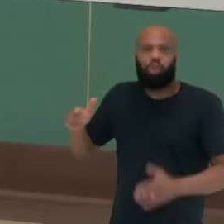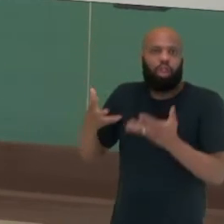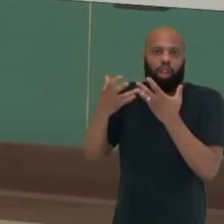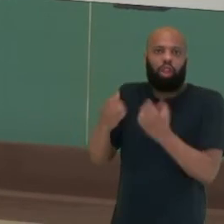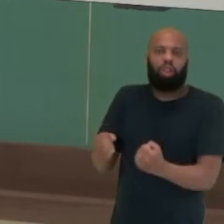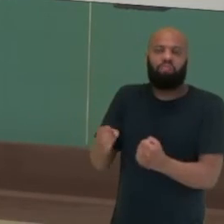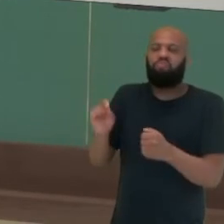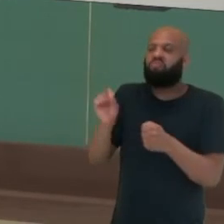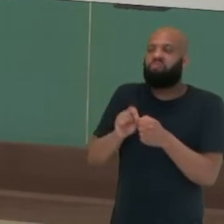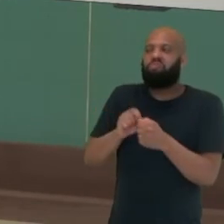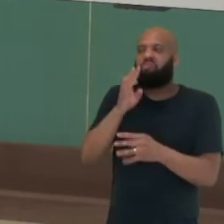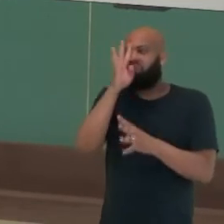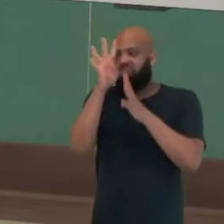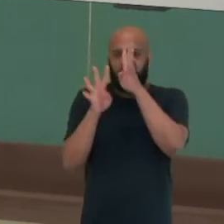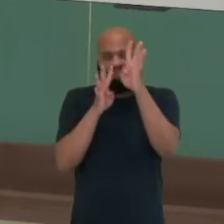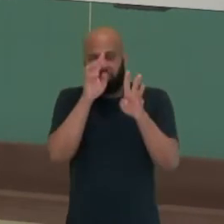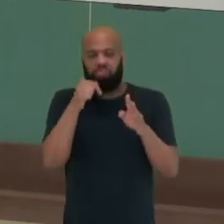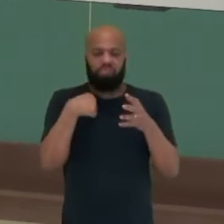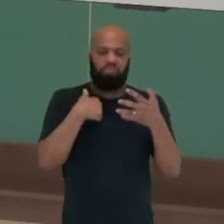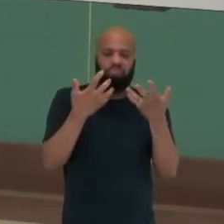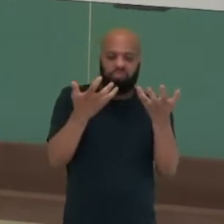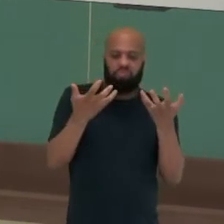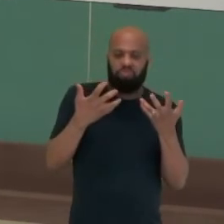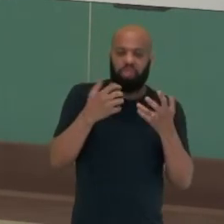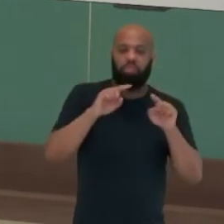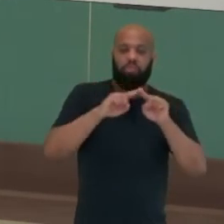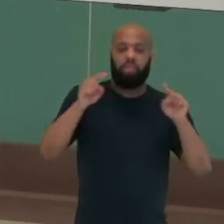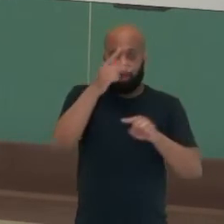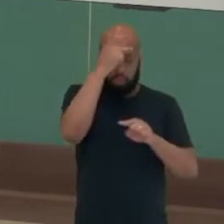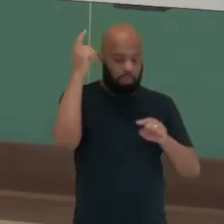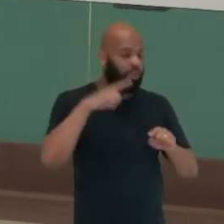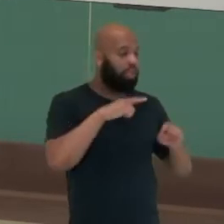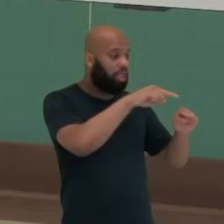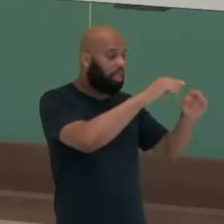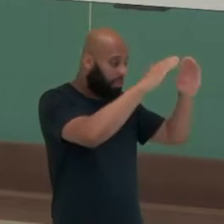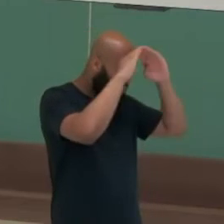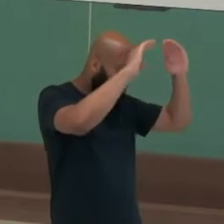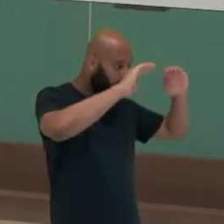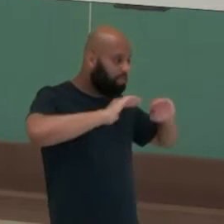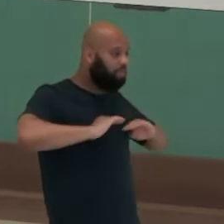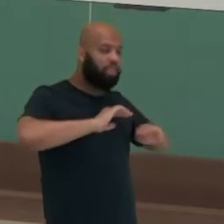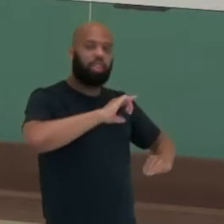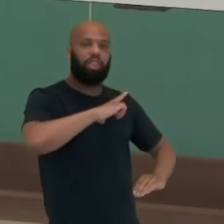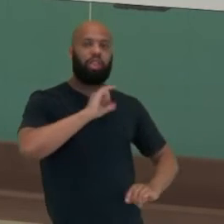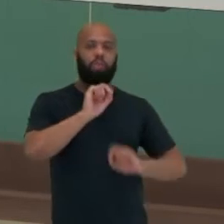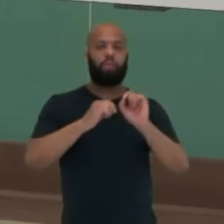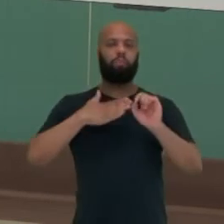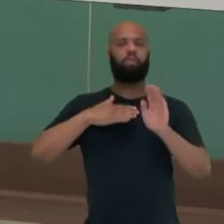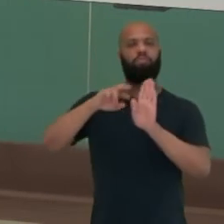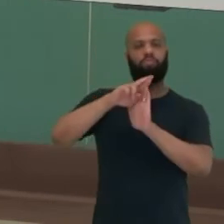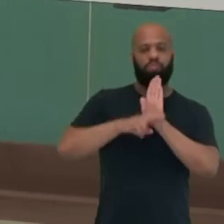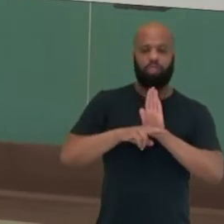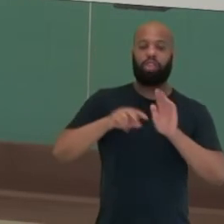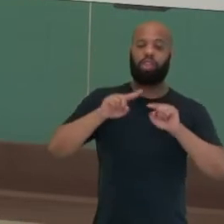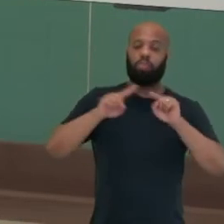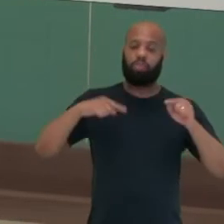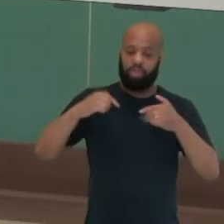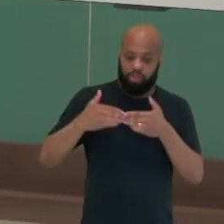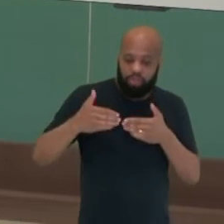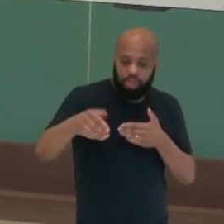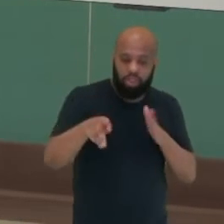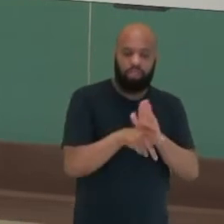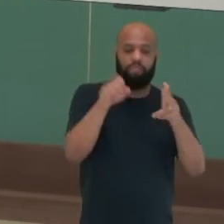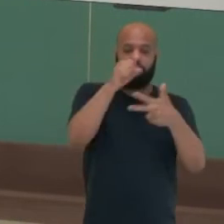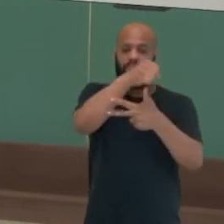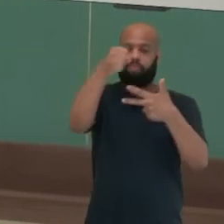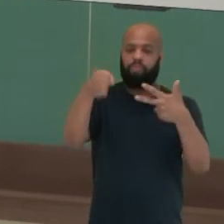estados, faziam o que bem entendiam e os súditos deveriam obedecer às suas regras. A partir da divisão